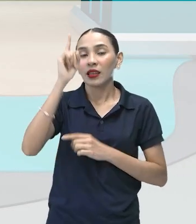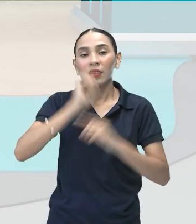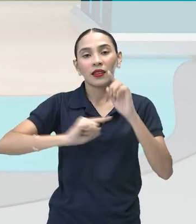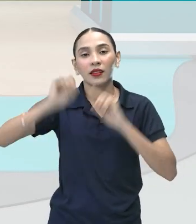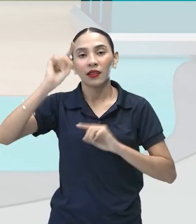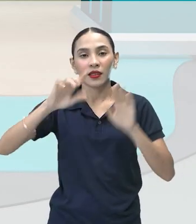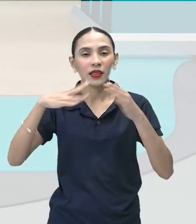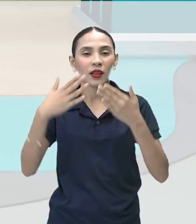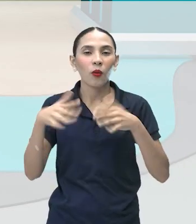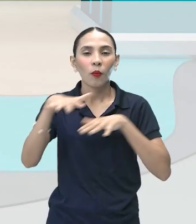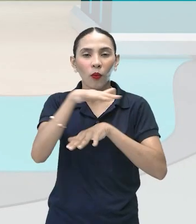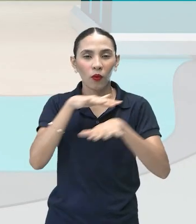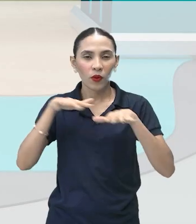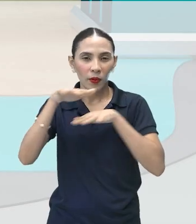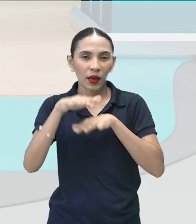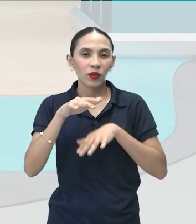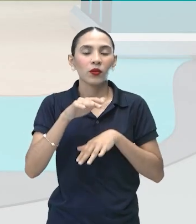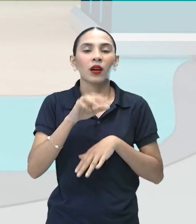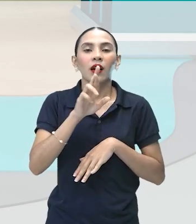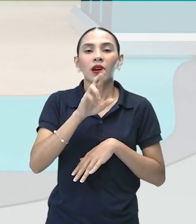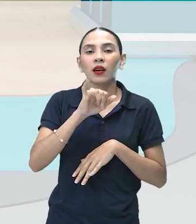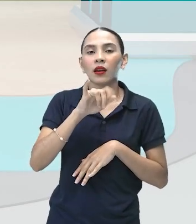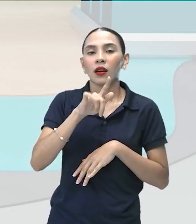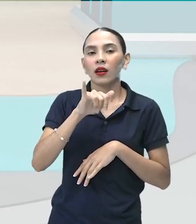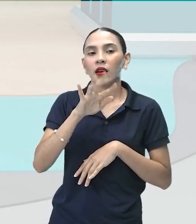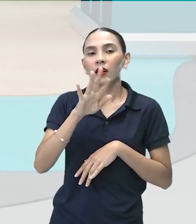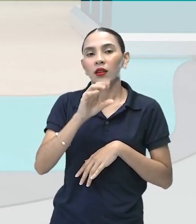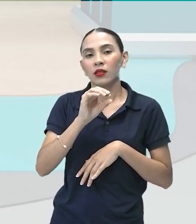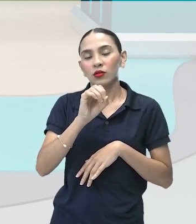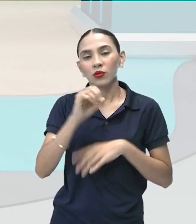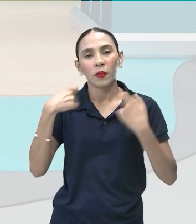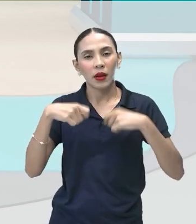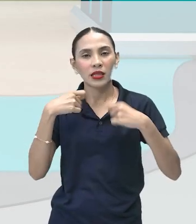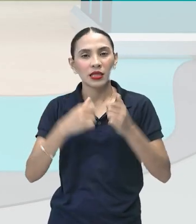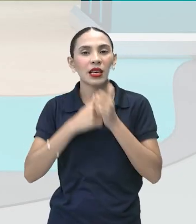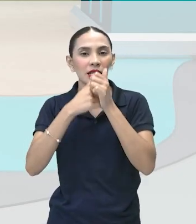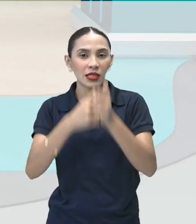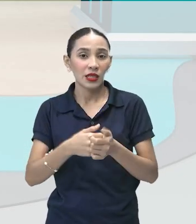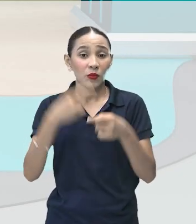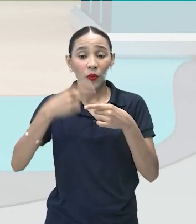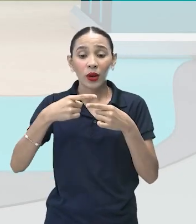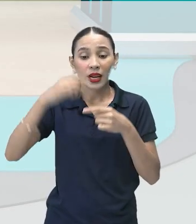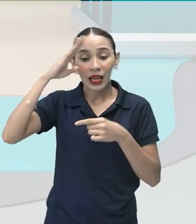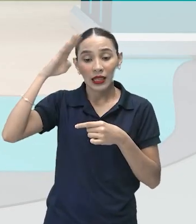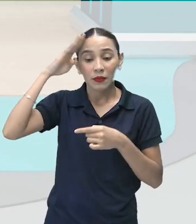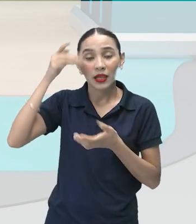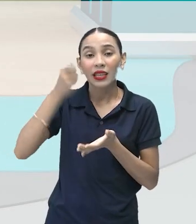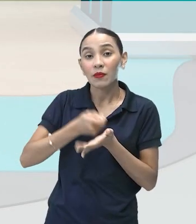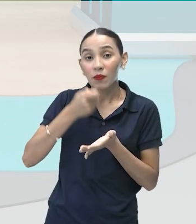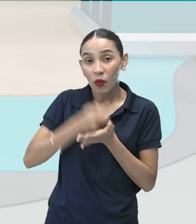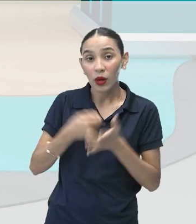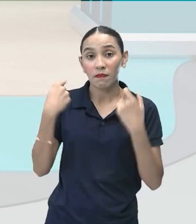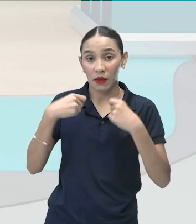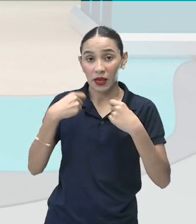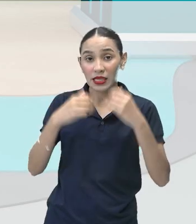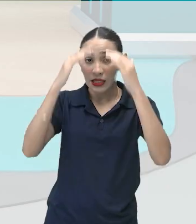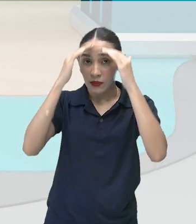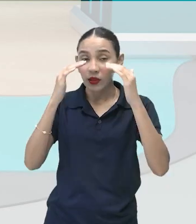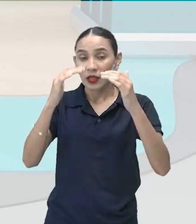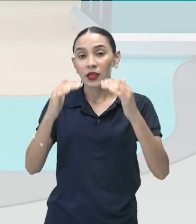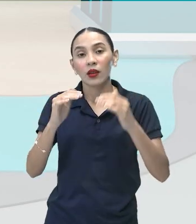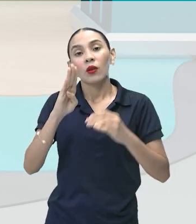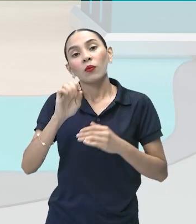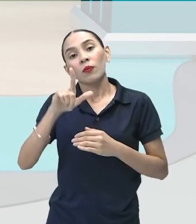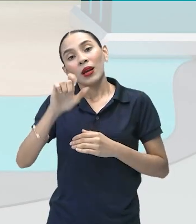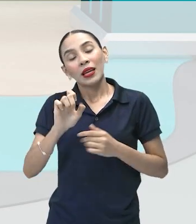com os movimentos rígidos, ali os movimentos que têm que ser seguidos pela questão da academia, o balé moderno